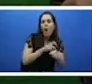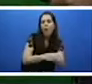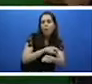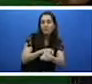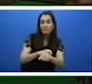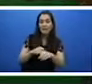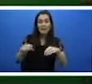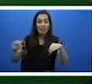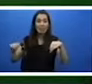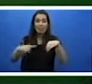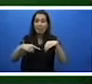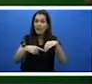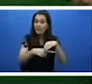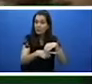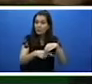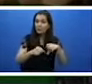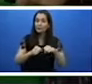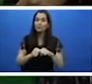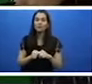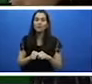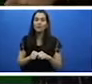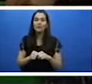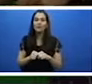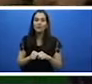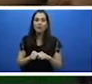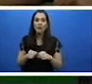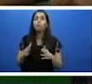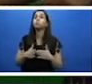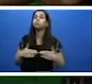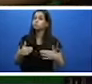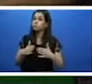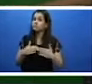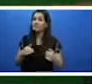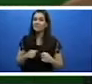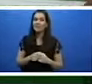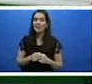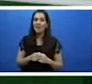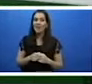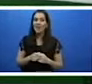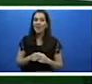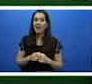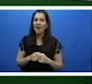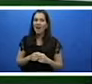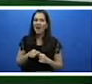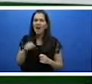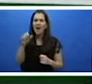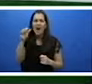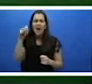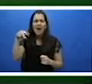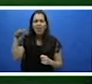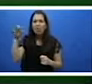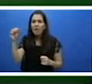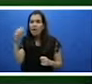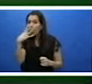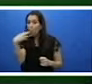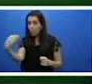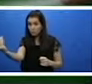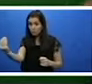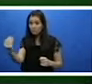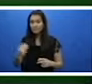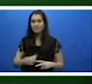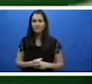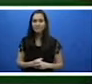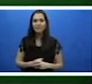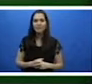tatupeba, peixe-boi, alontra, a anta e o lobo-guará. Então, nós estamos